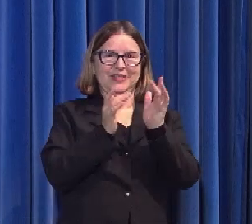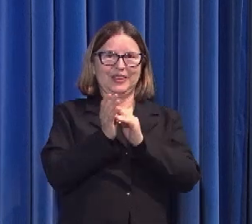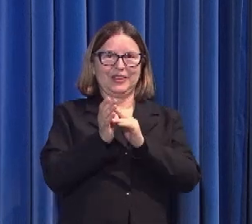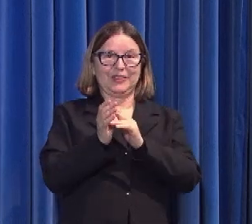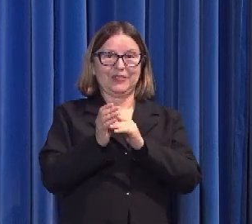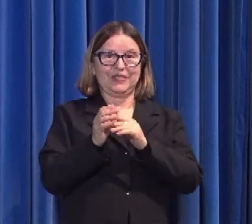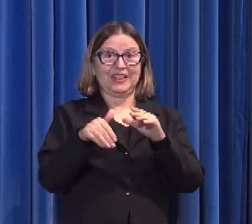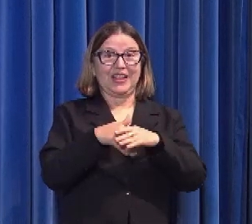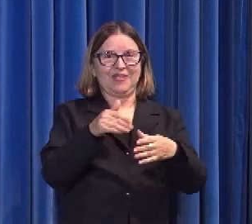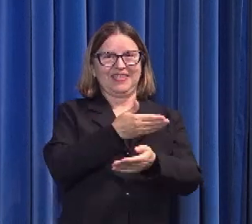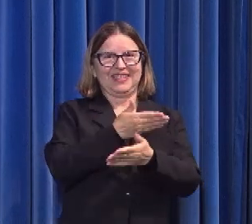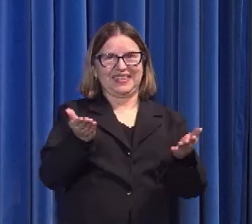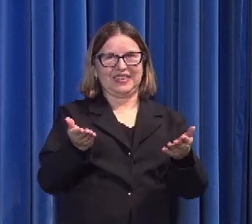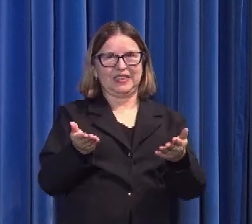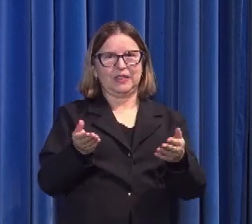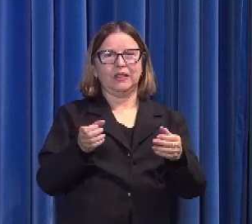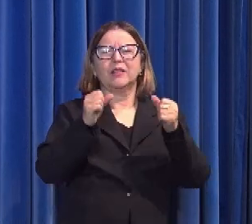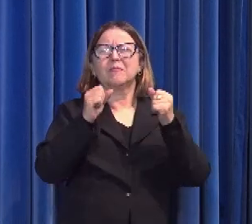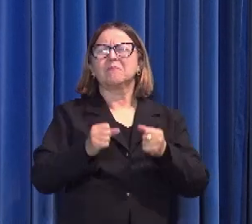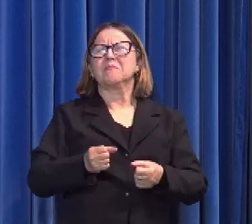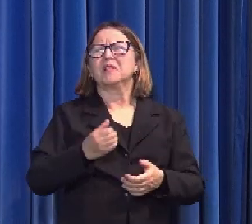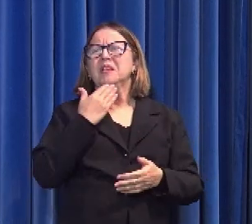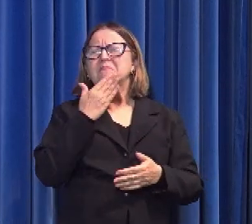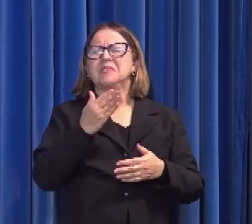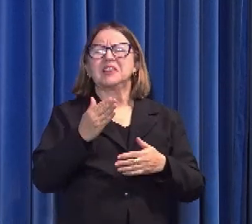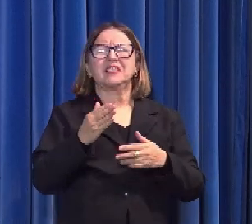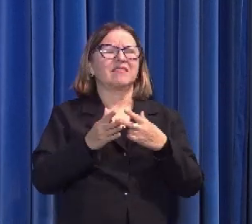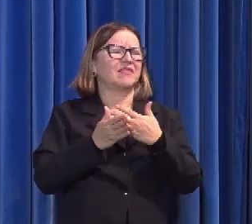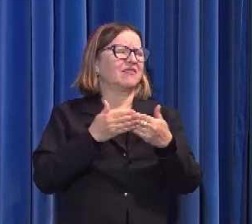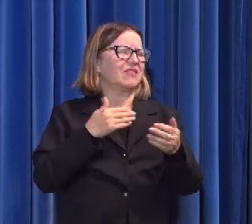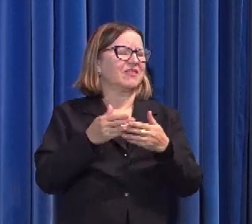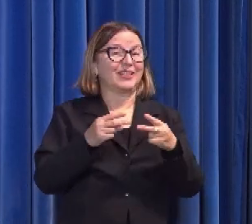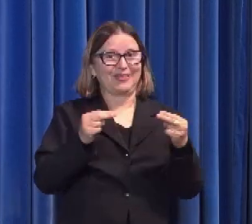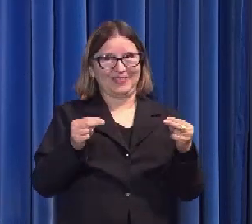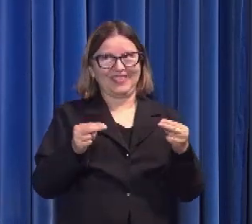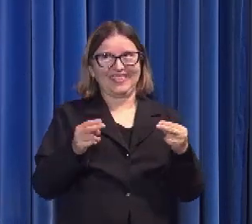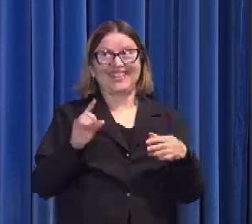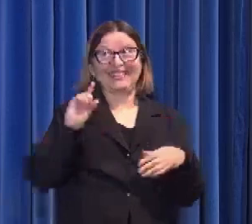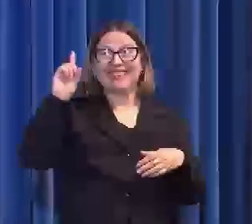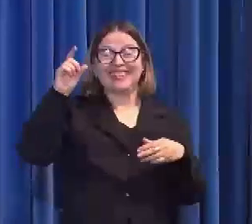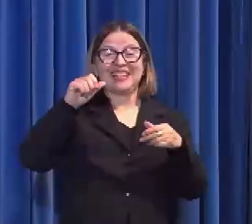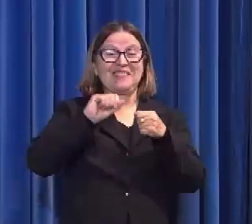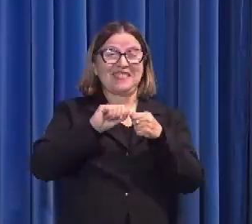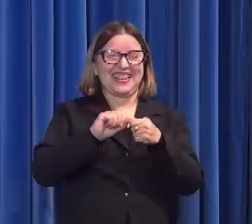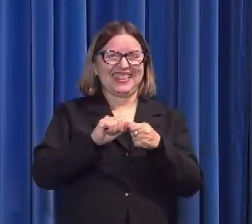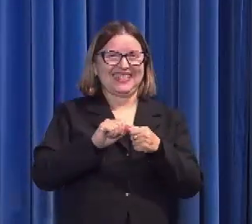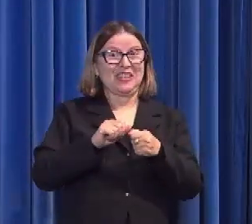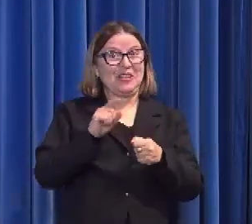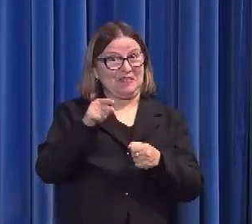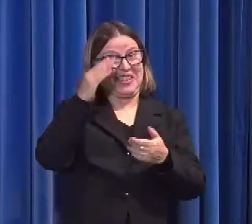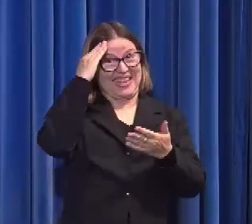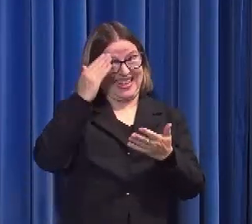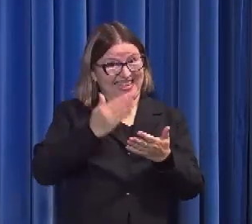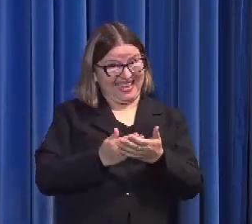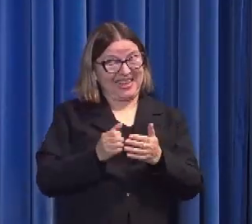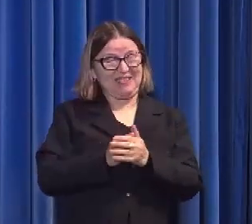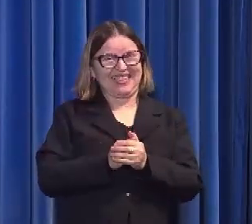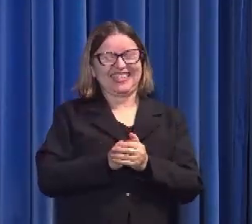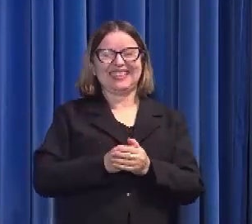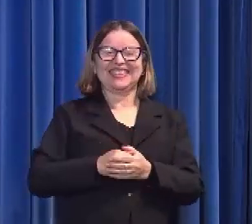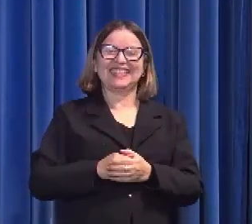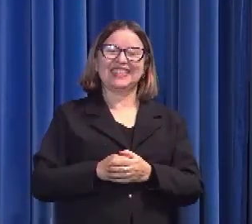em Vós pedireis o que quiserdes e vos será feito você crê nisso aqui ok